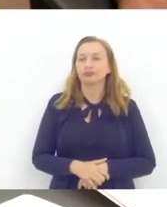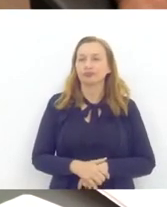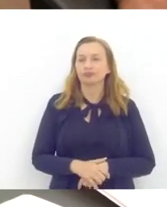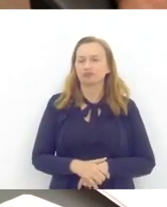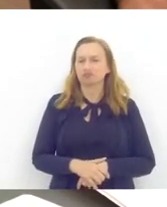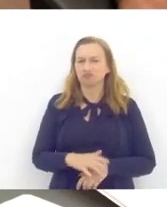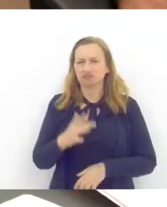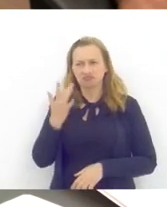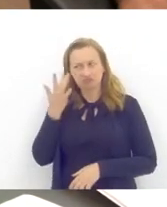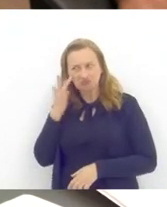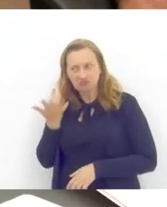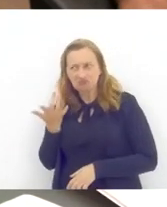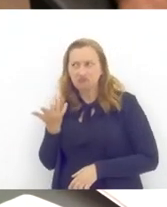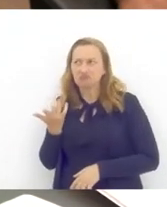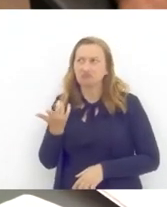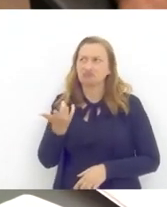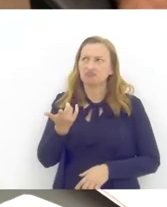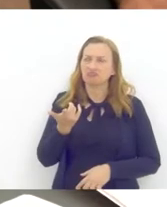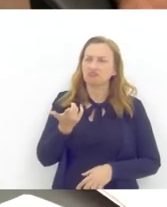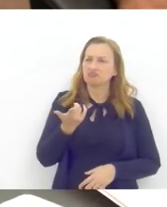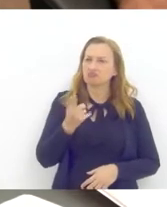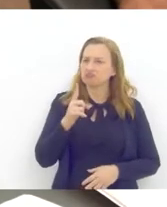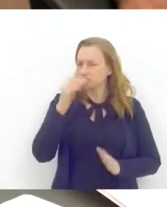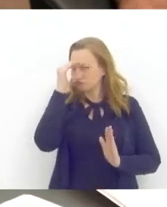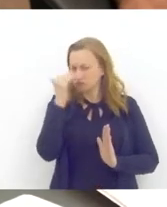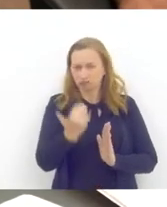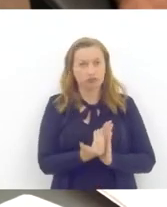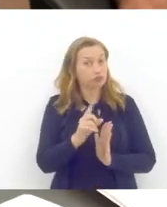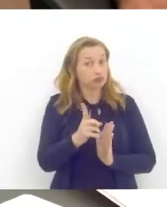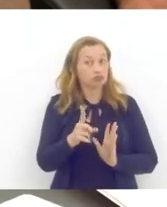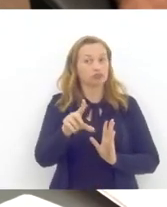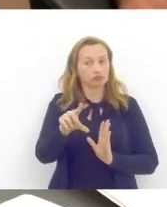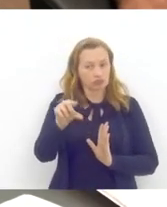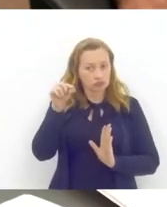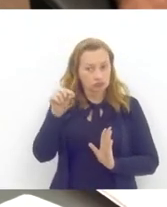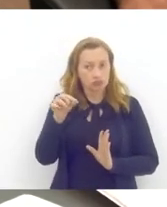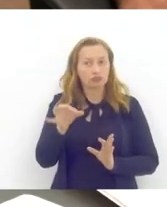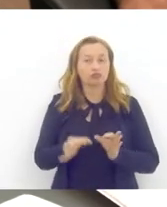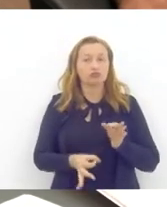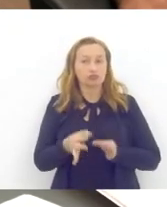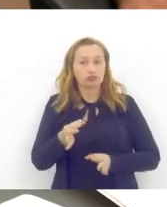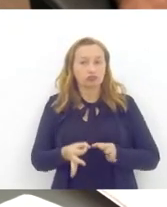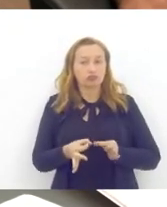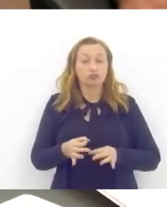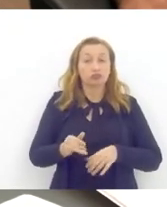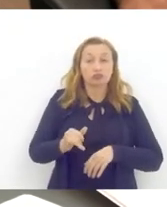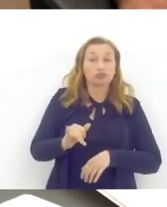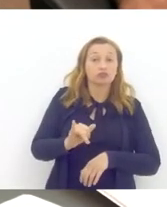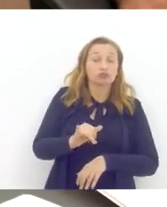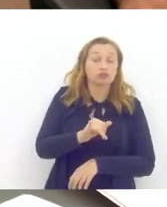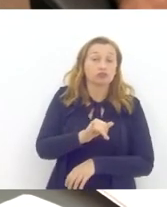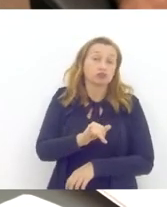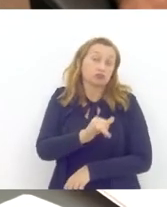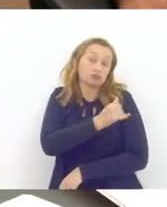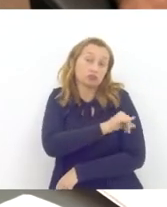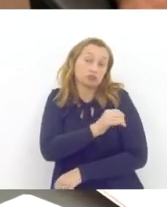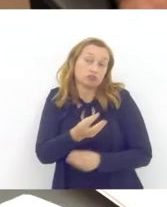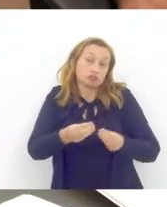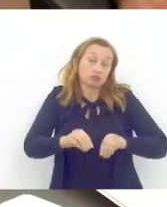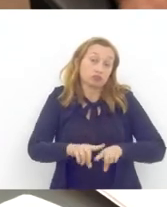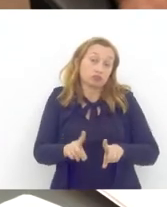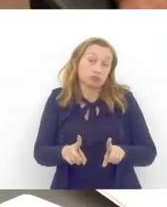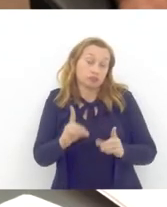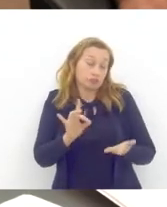acho que é algo que a gente não tem que cumprir, é uma decisão, o Rio de Janeiro foi lesado. Só que, a depender da